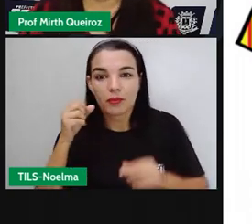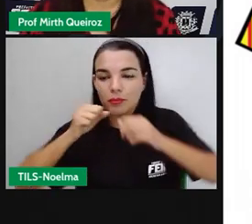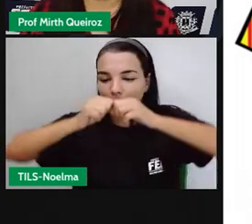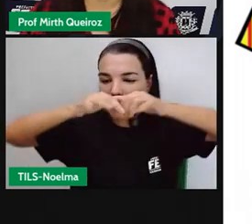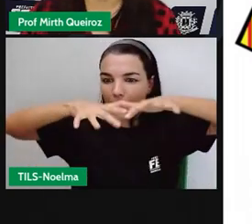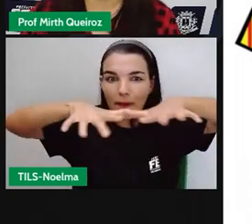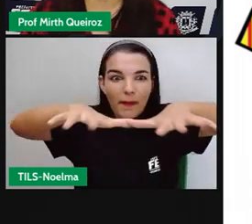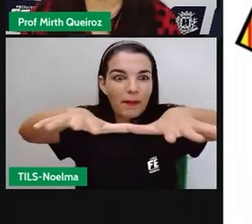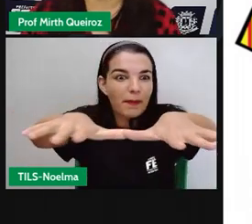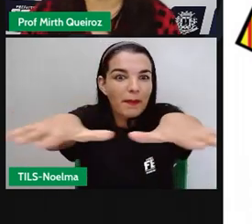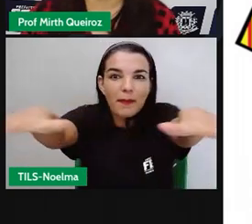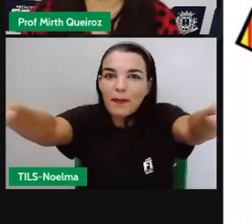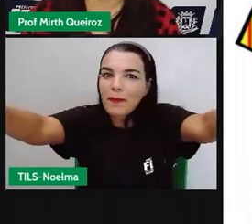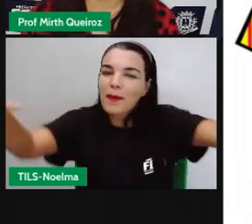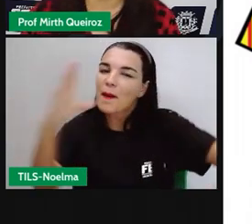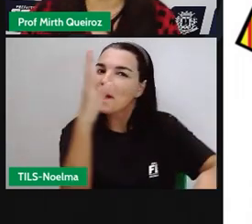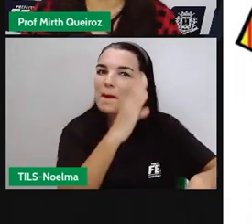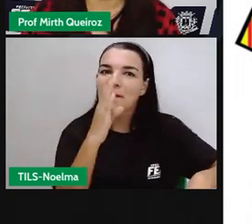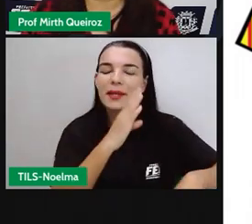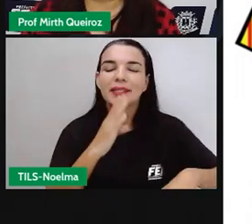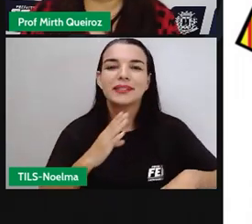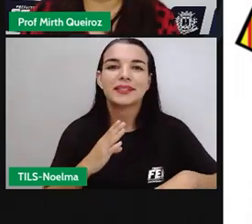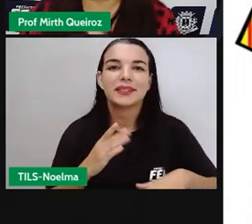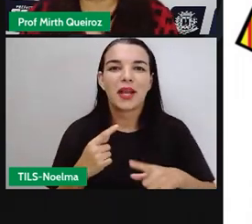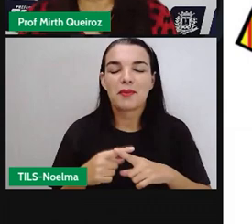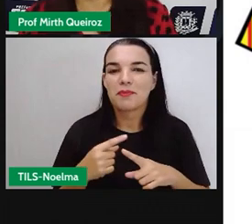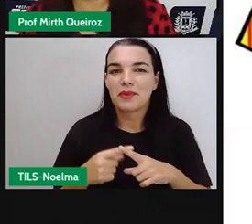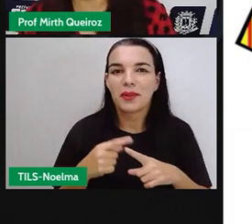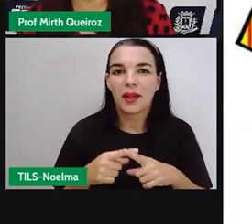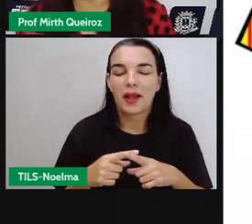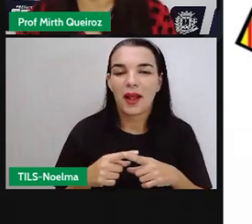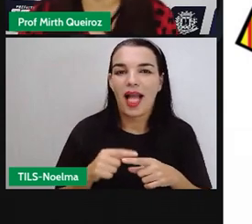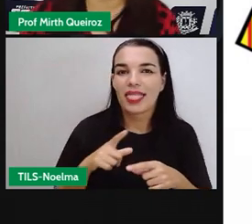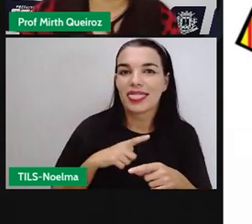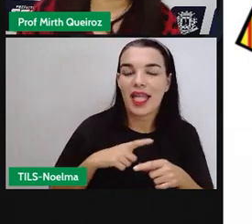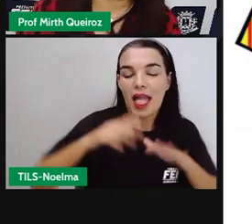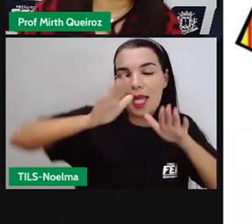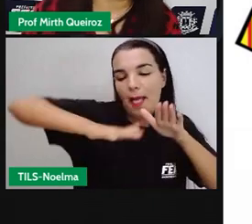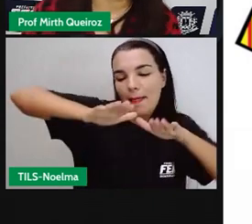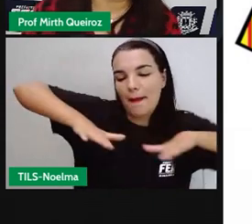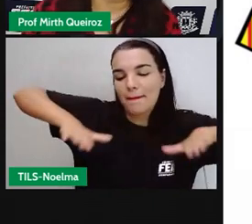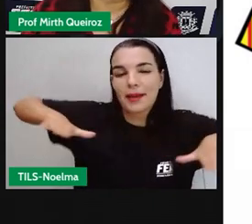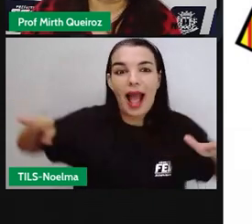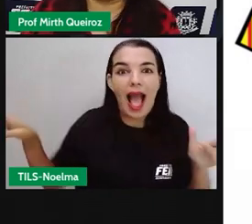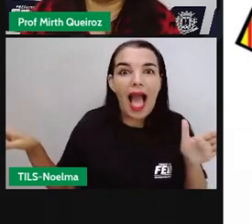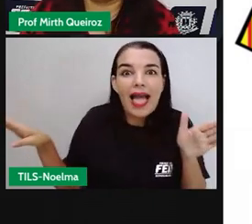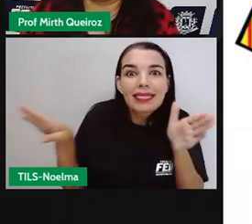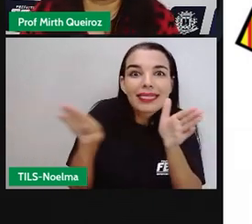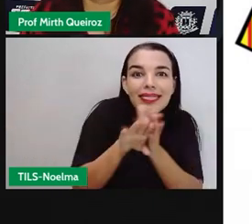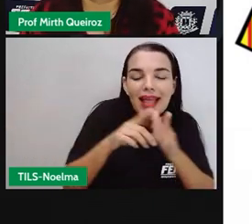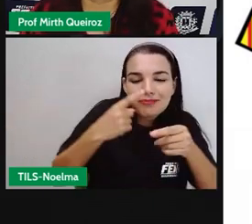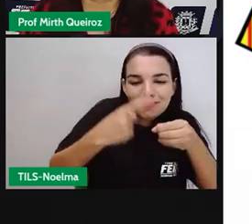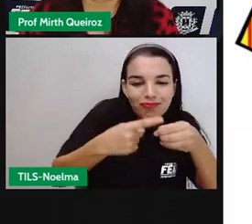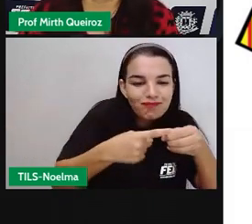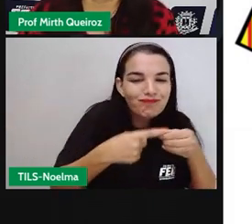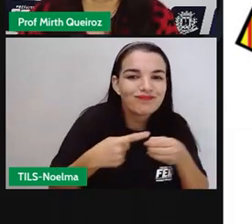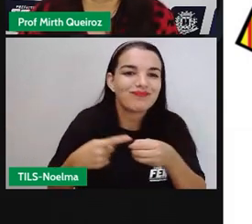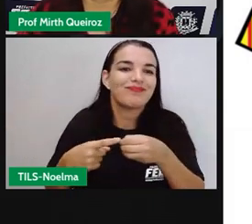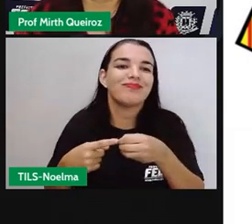e até hoje embala as festas juninas no litoral, do litoral até o sertão da região.